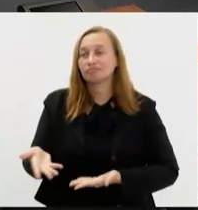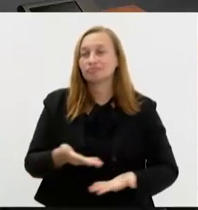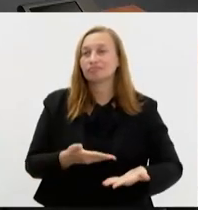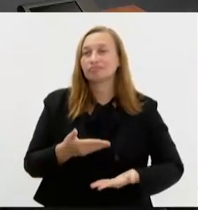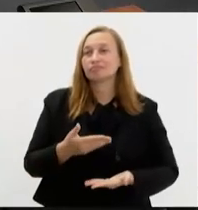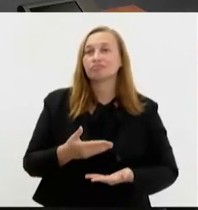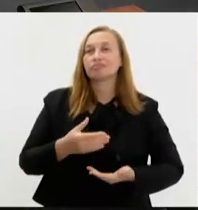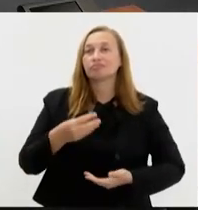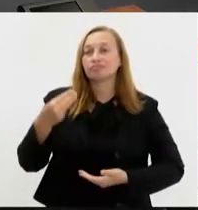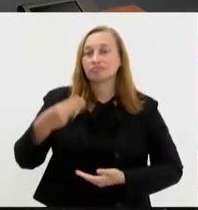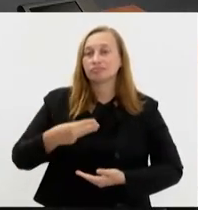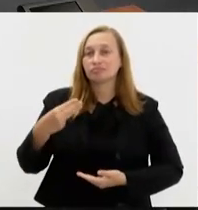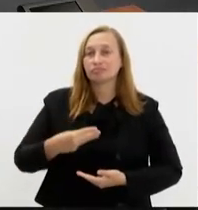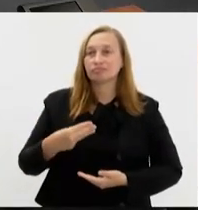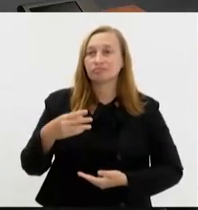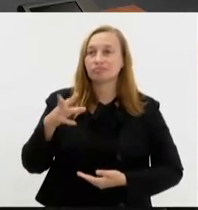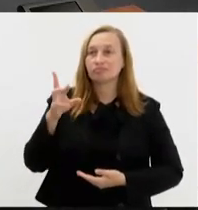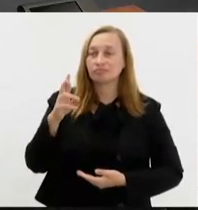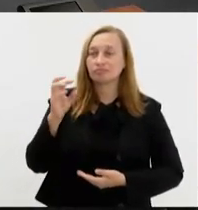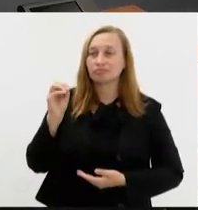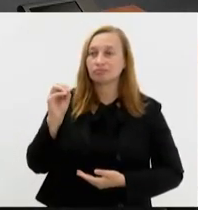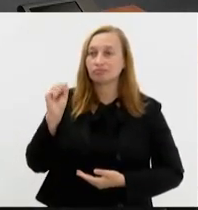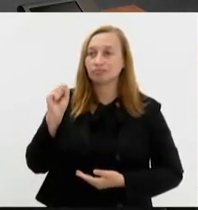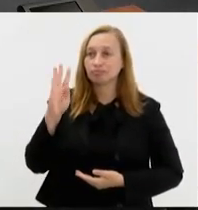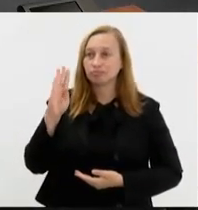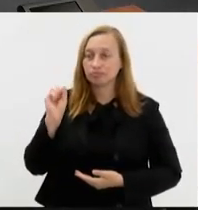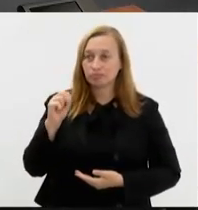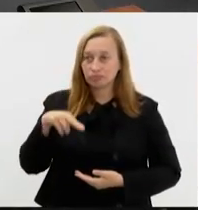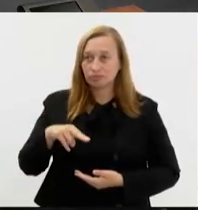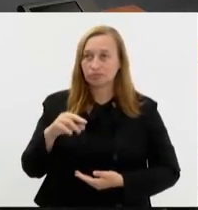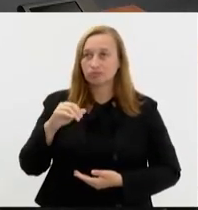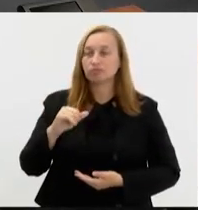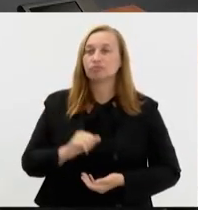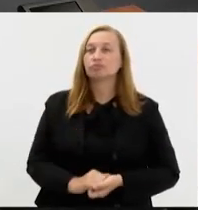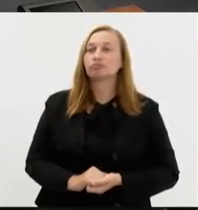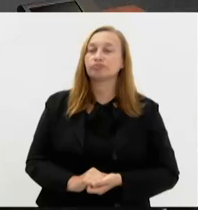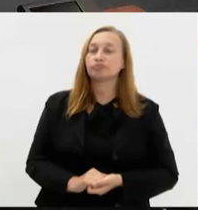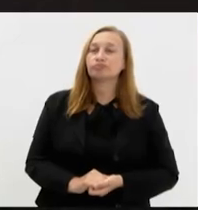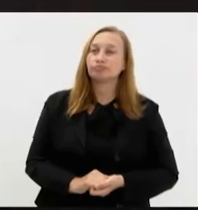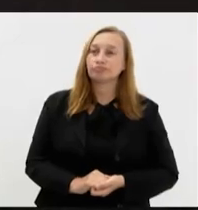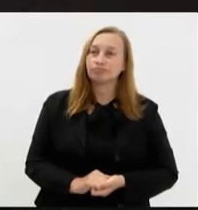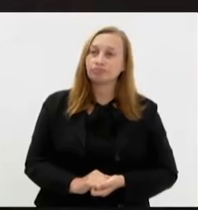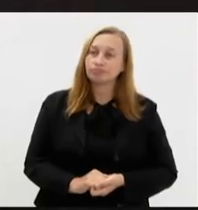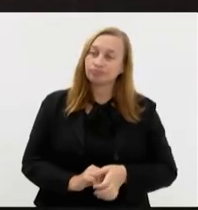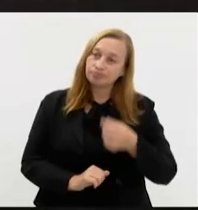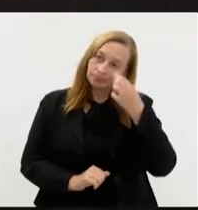terceiro painel pelo Dr Robson Marciel Júnior